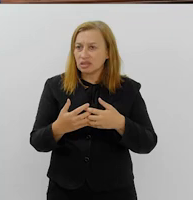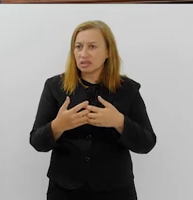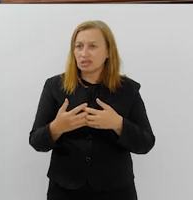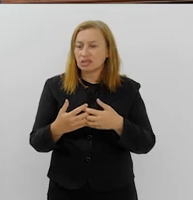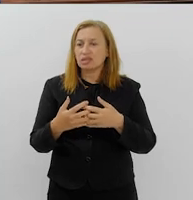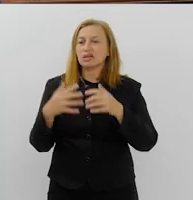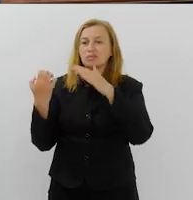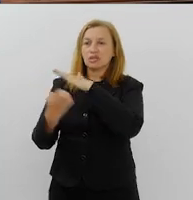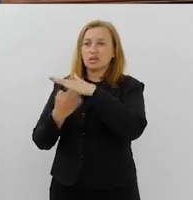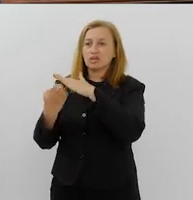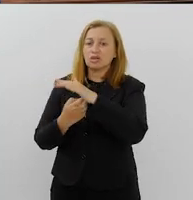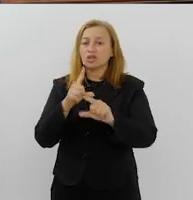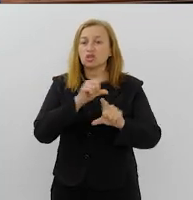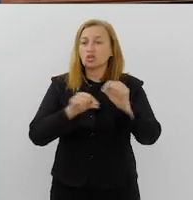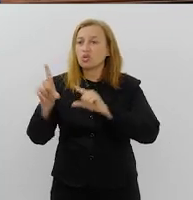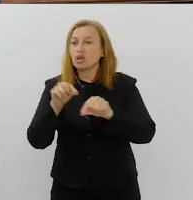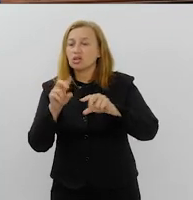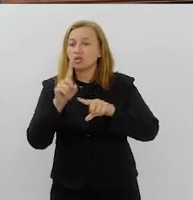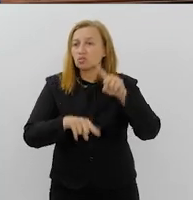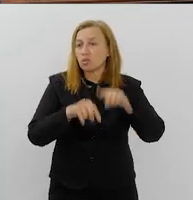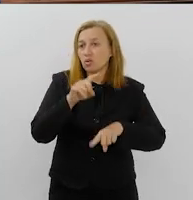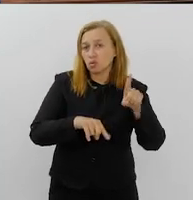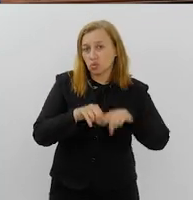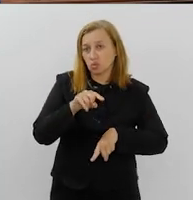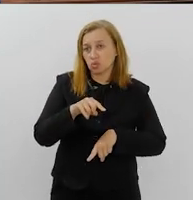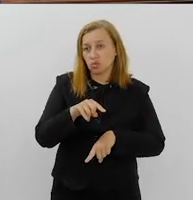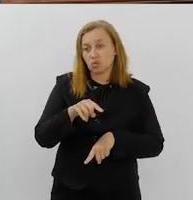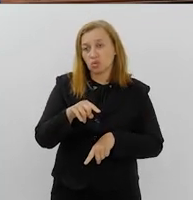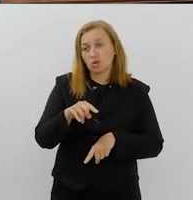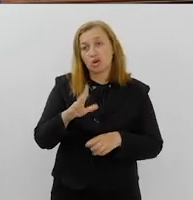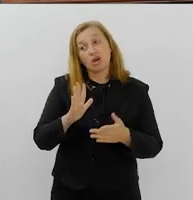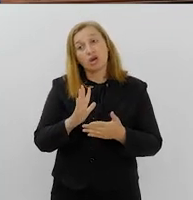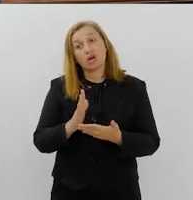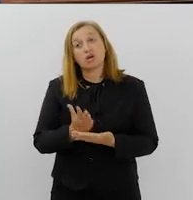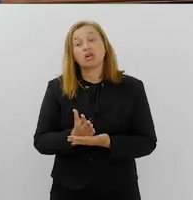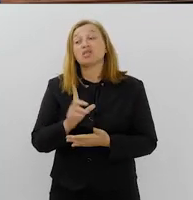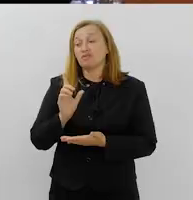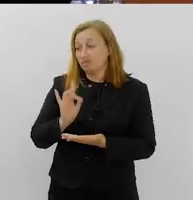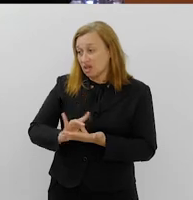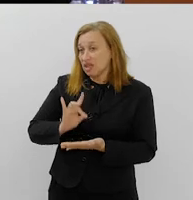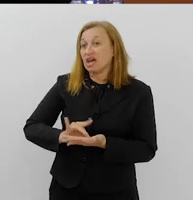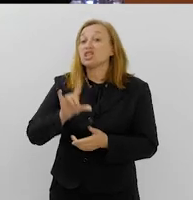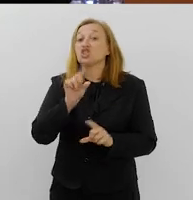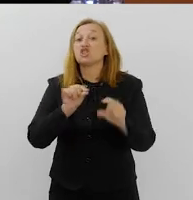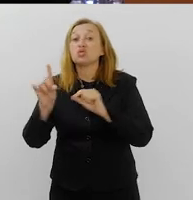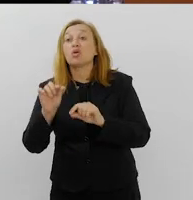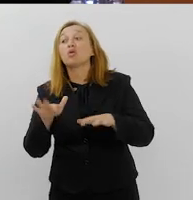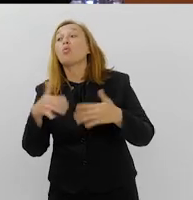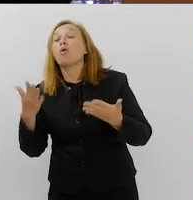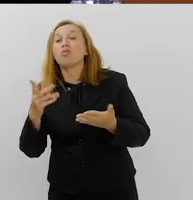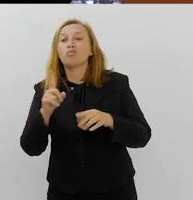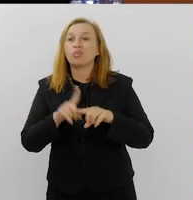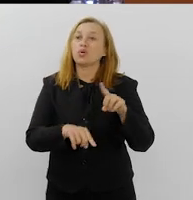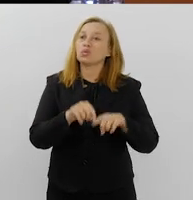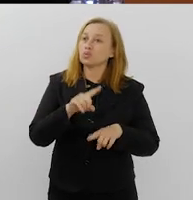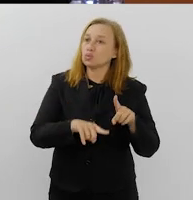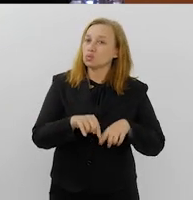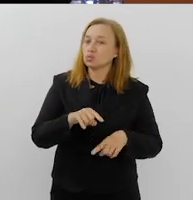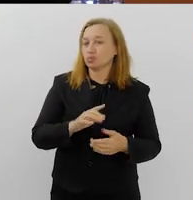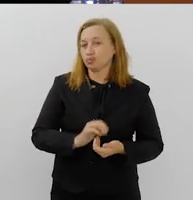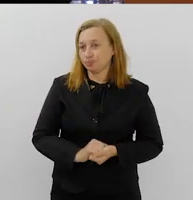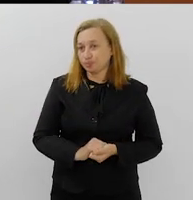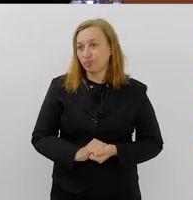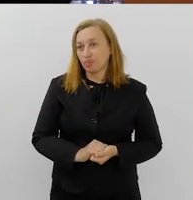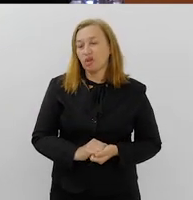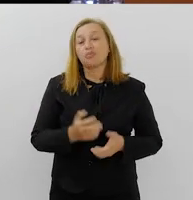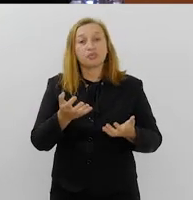os produtos, né, para trazerem. Nem todas trazem de tudo. Não, selecionam realmente. Não, alguns produtos não Então,